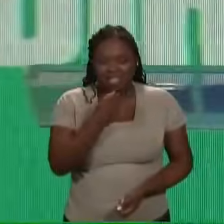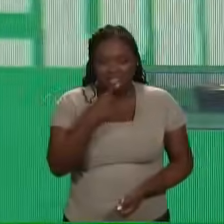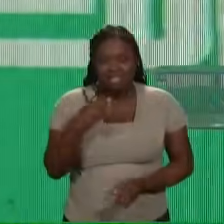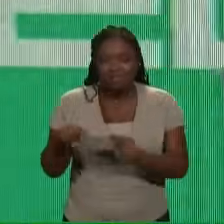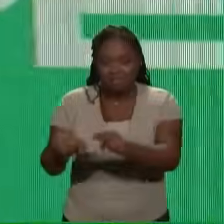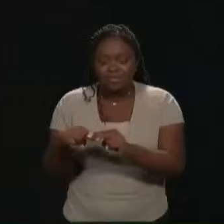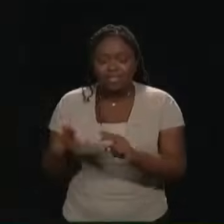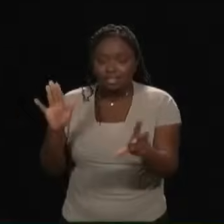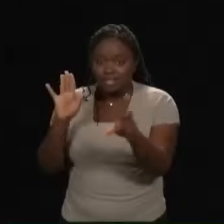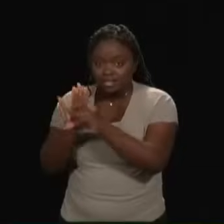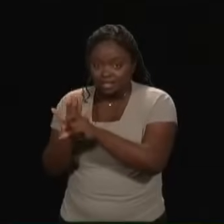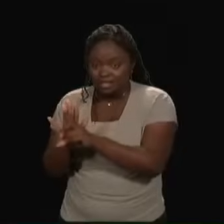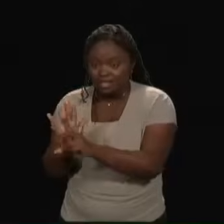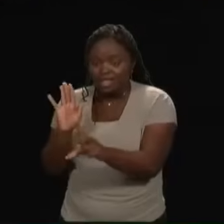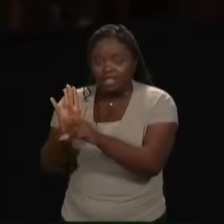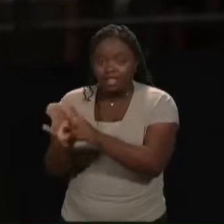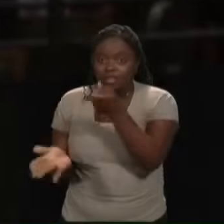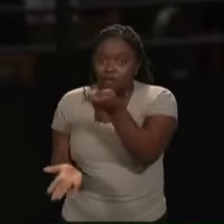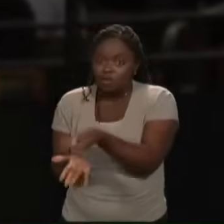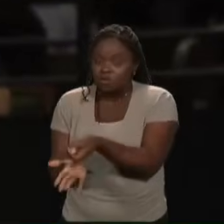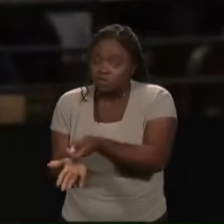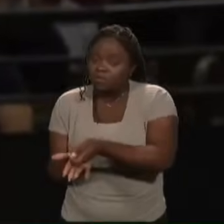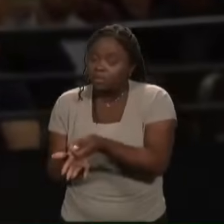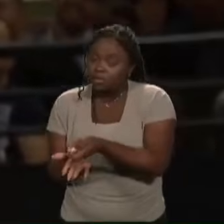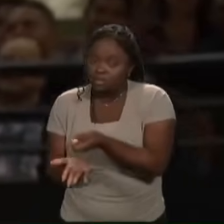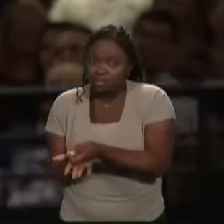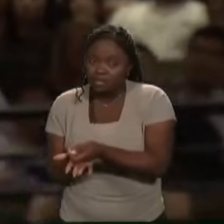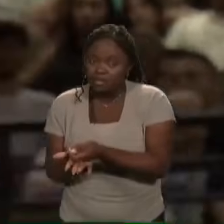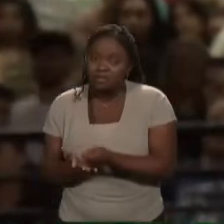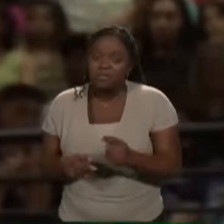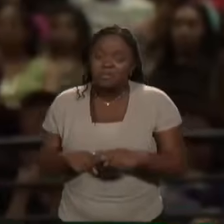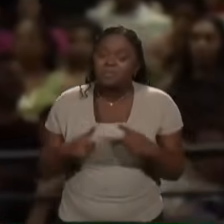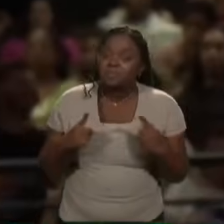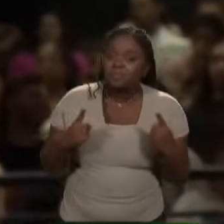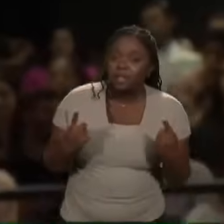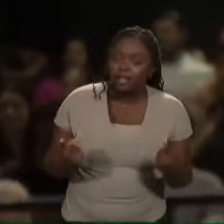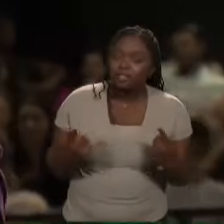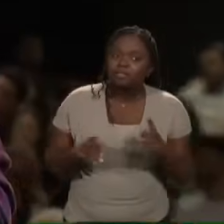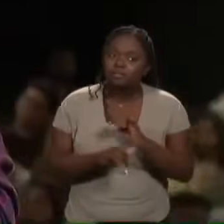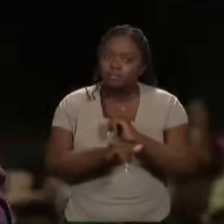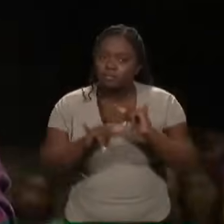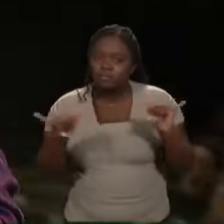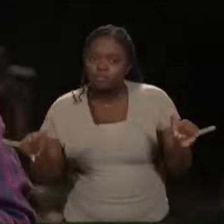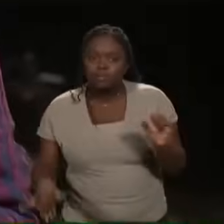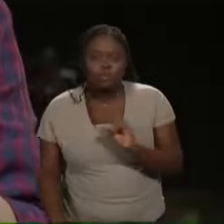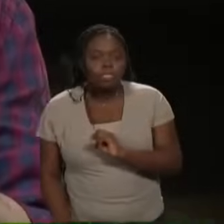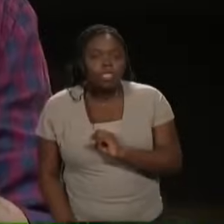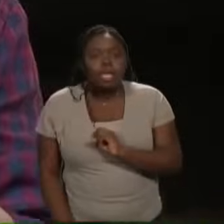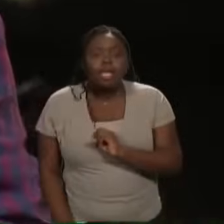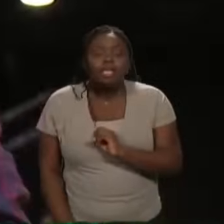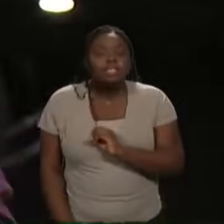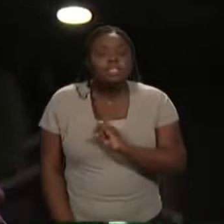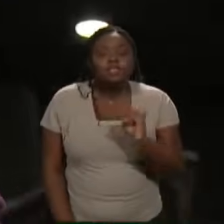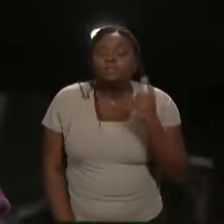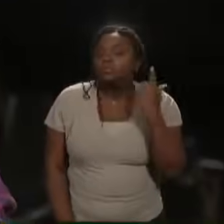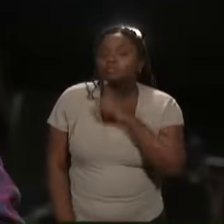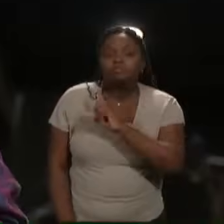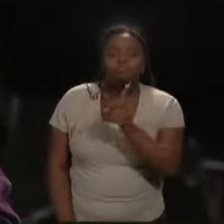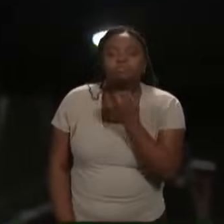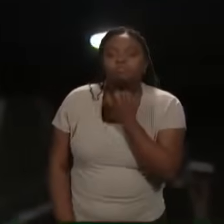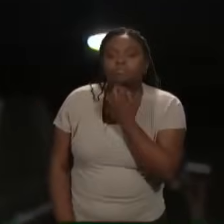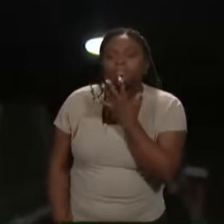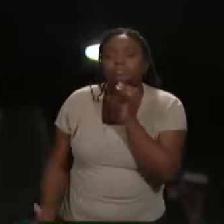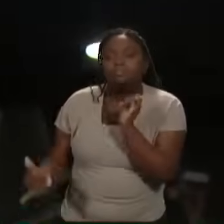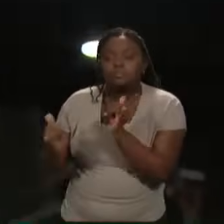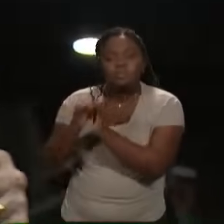A lei obriga. Mas deixa eu te dizer uma coisa. se não conseguimos ficar bem e perdoar